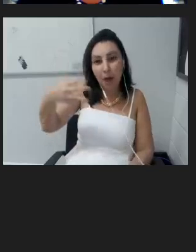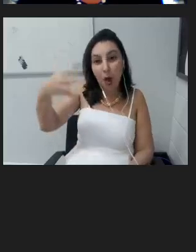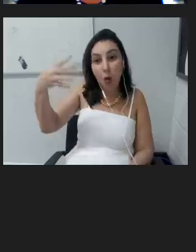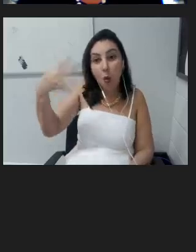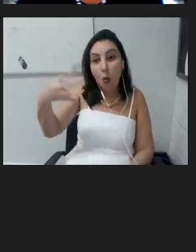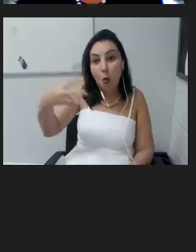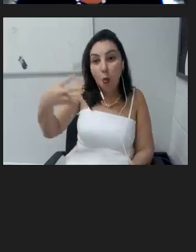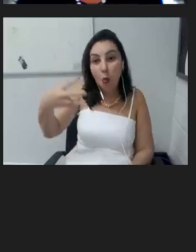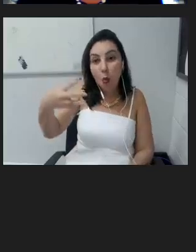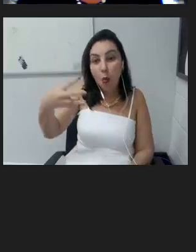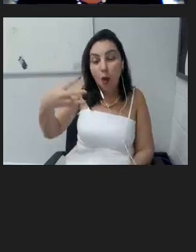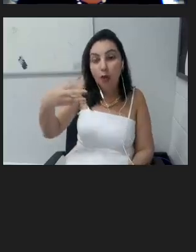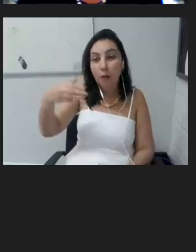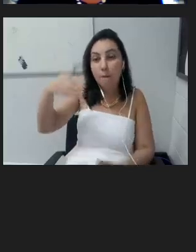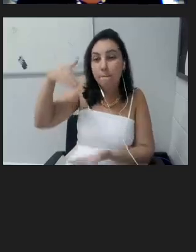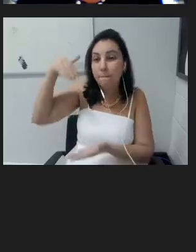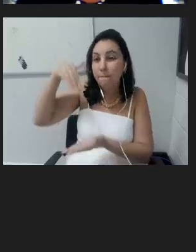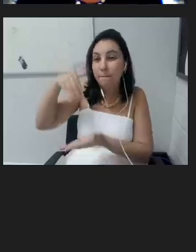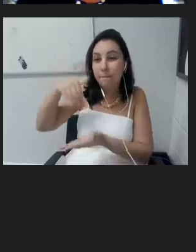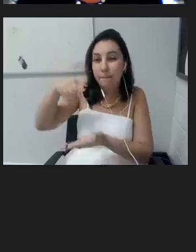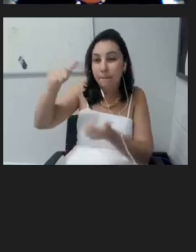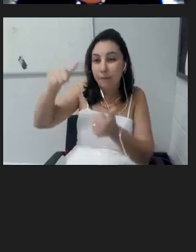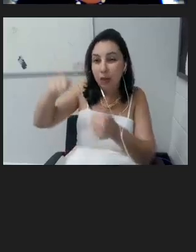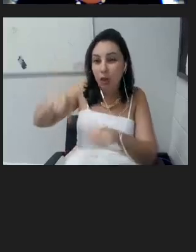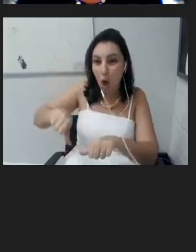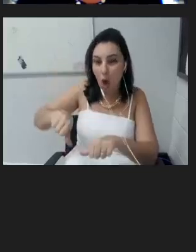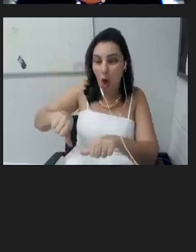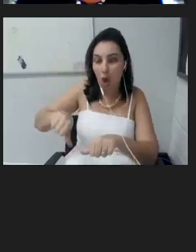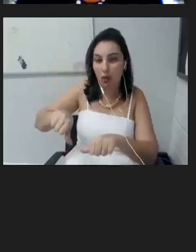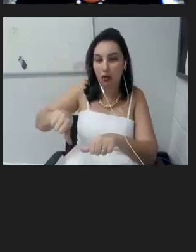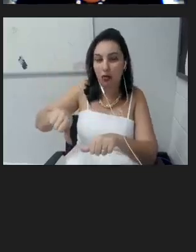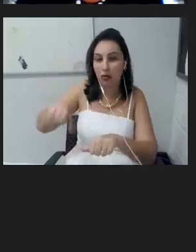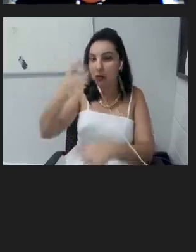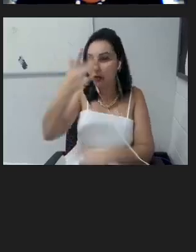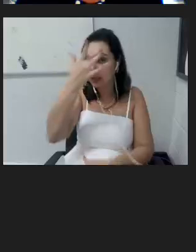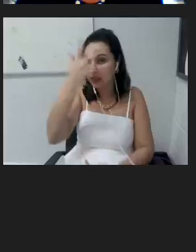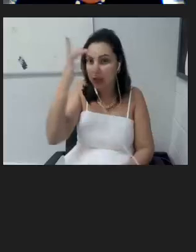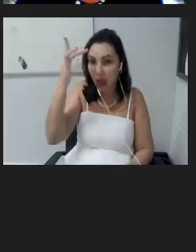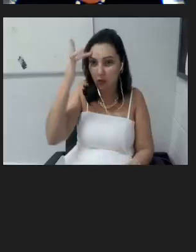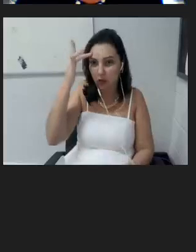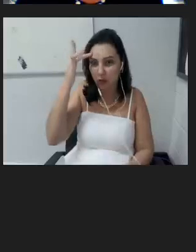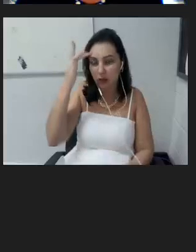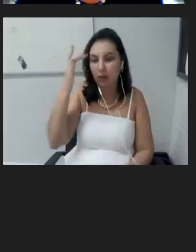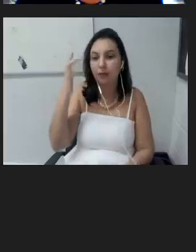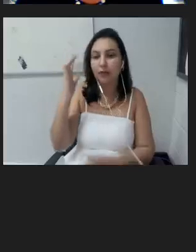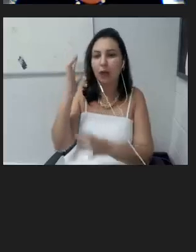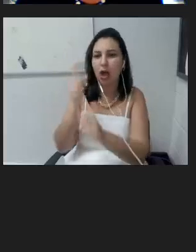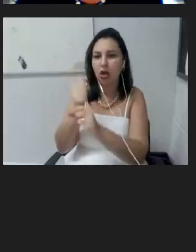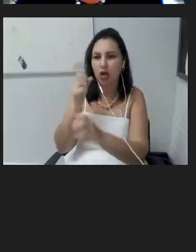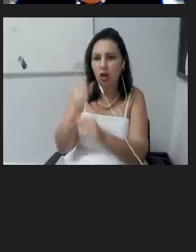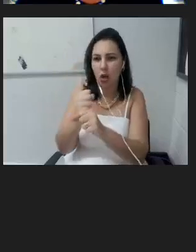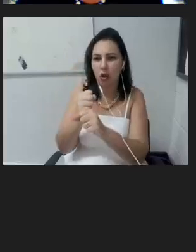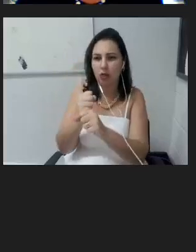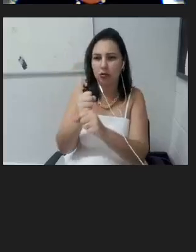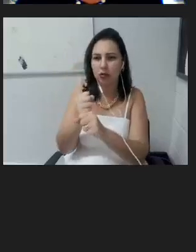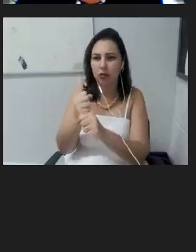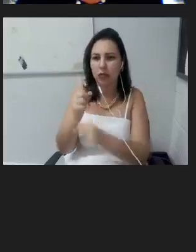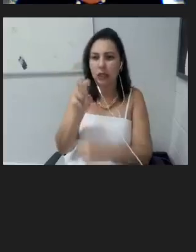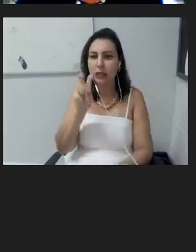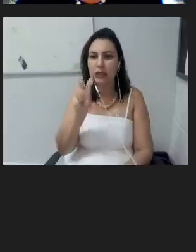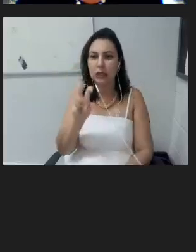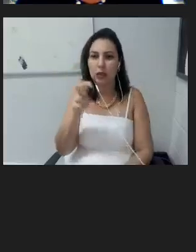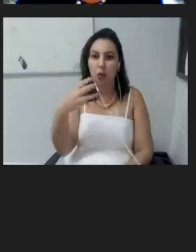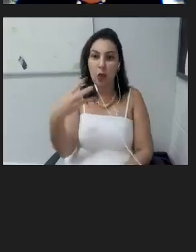os piores países, com saúde mental. A nota é uma nota 53 de um total